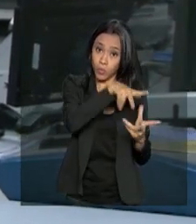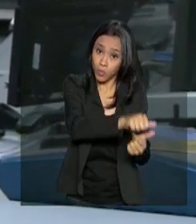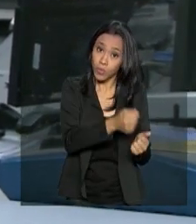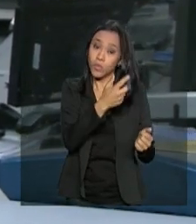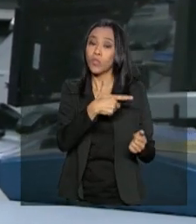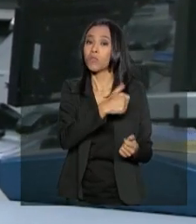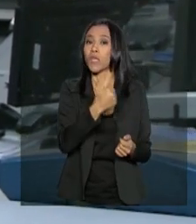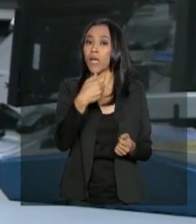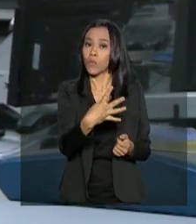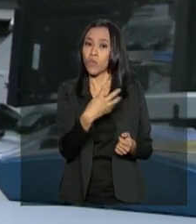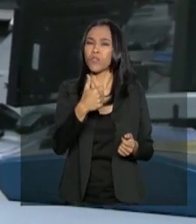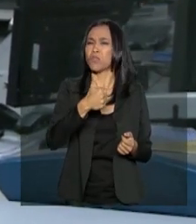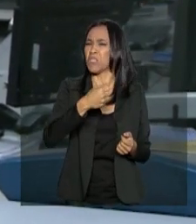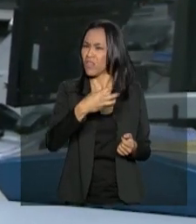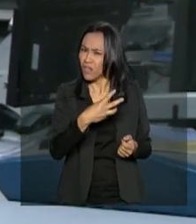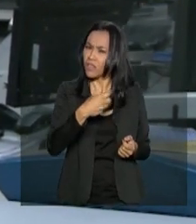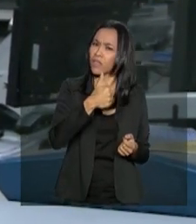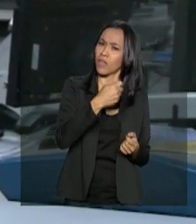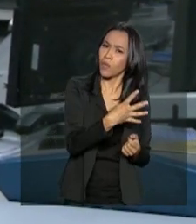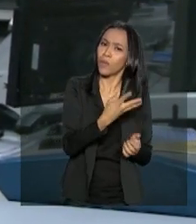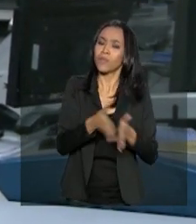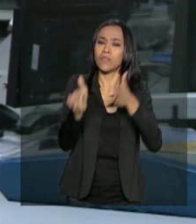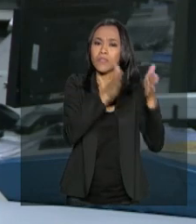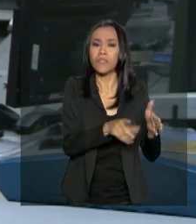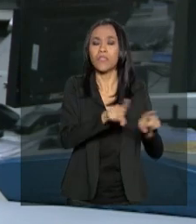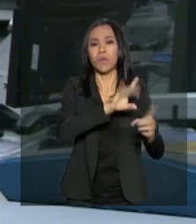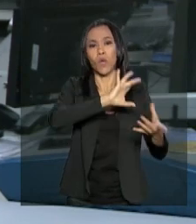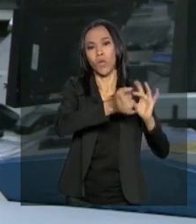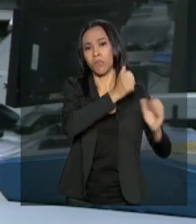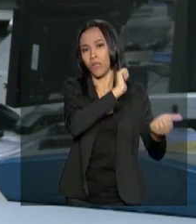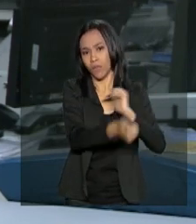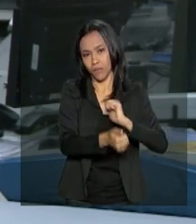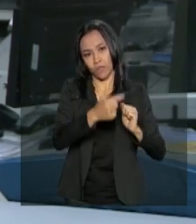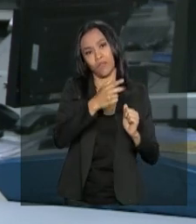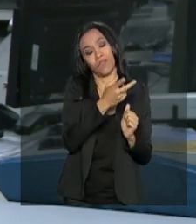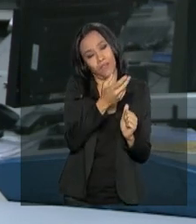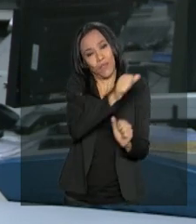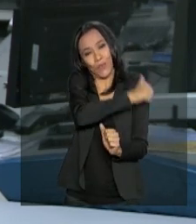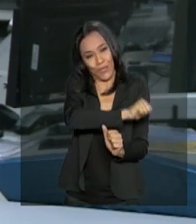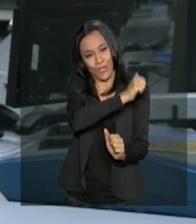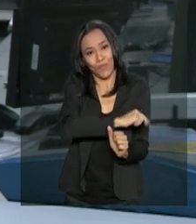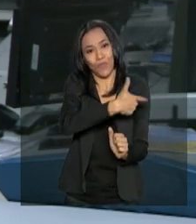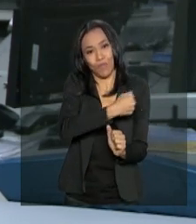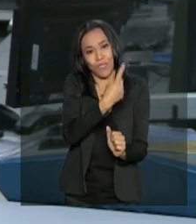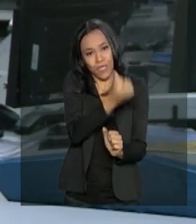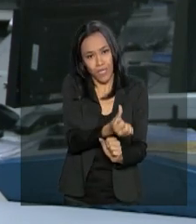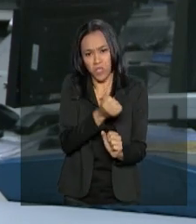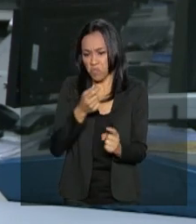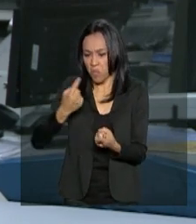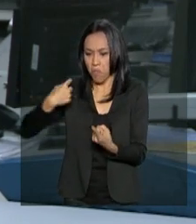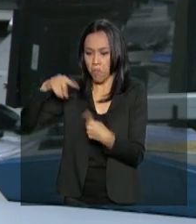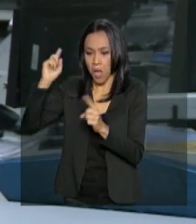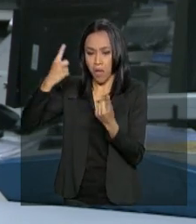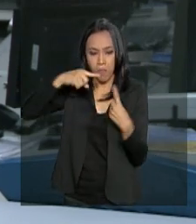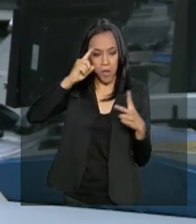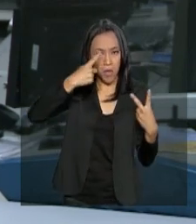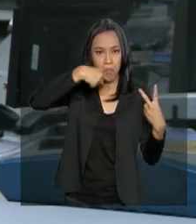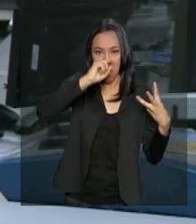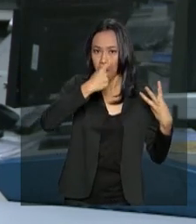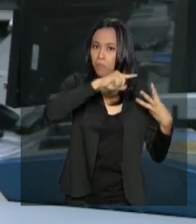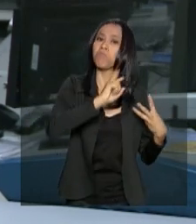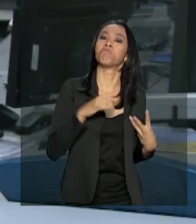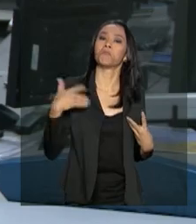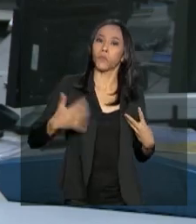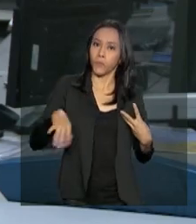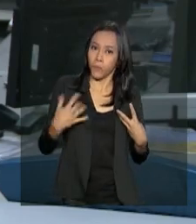2014 e as olimpíadas do rio de janeiro em 2016 todos foram bem sucedidos e utilizar um